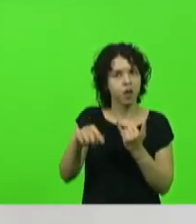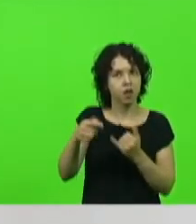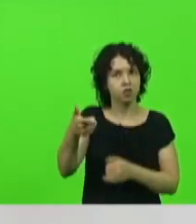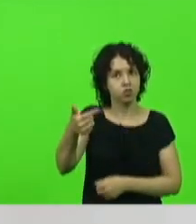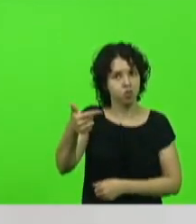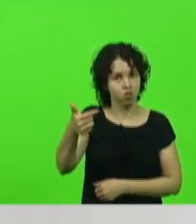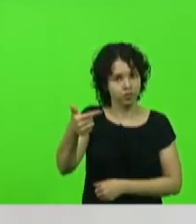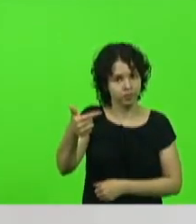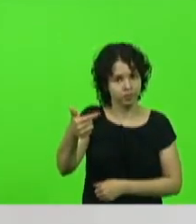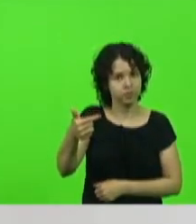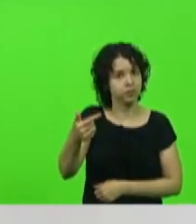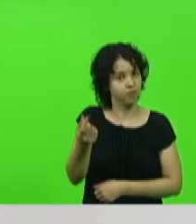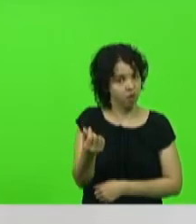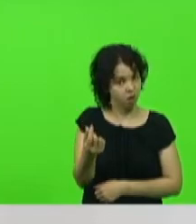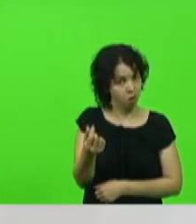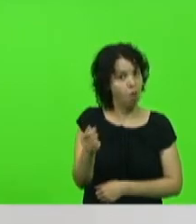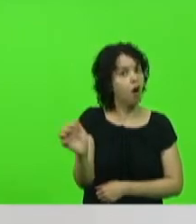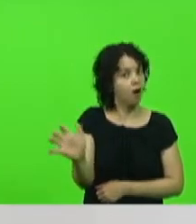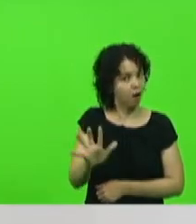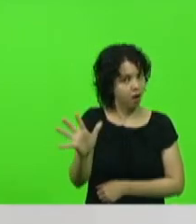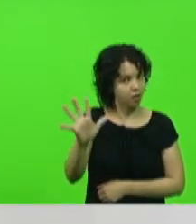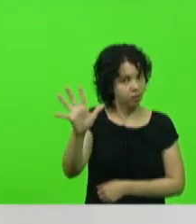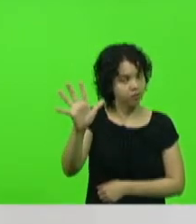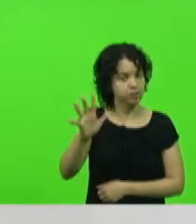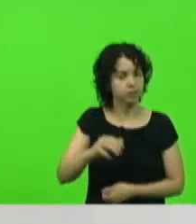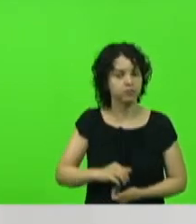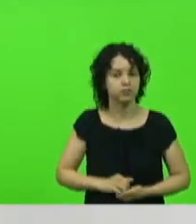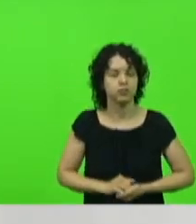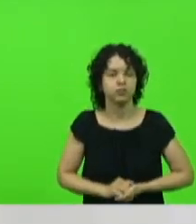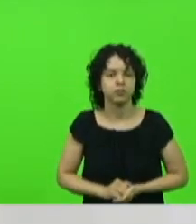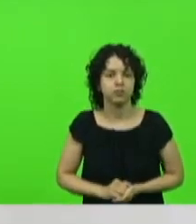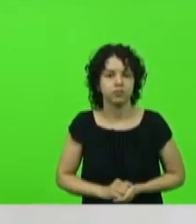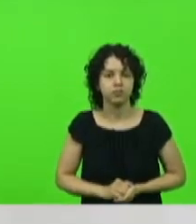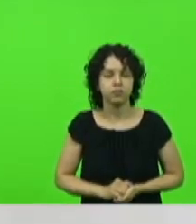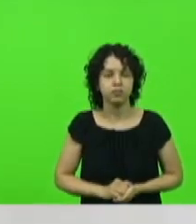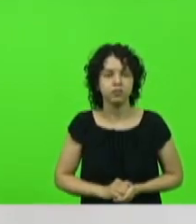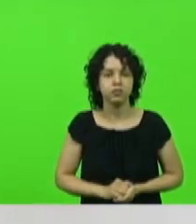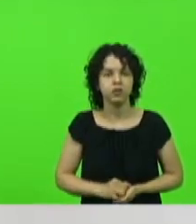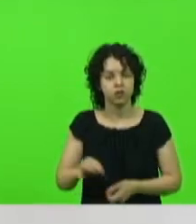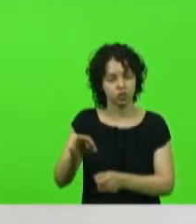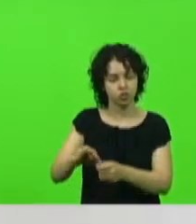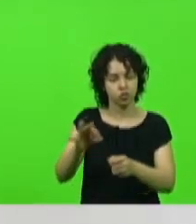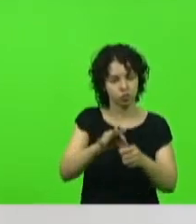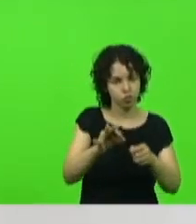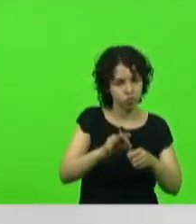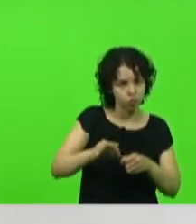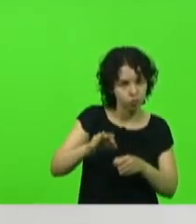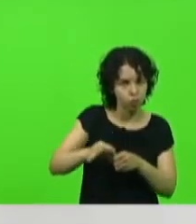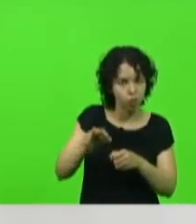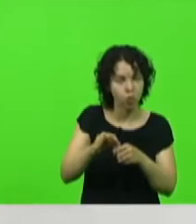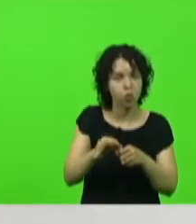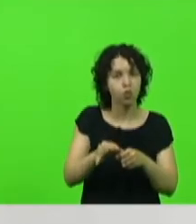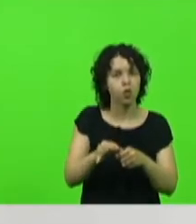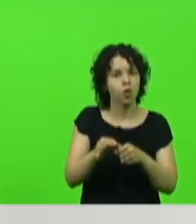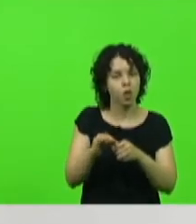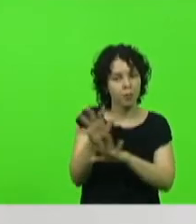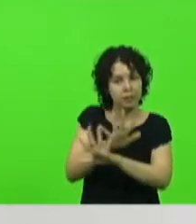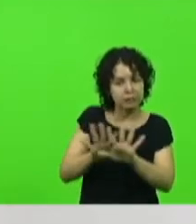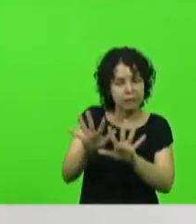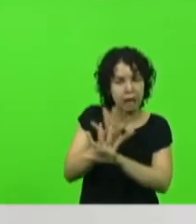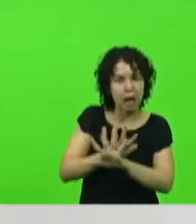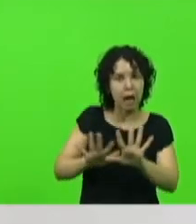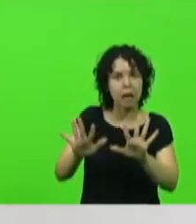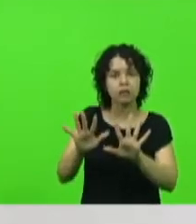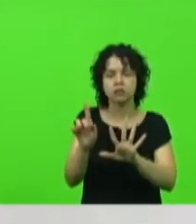valor, é caro. Como eu disse, as instituições, elas não são abstratas, elas